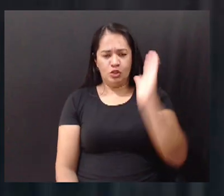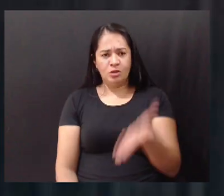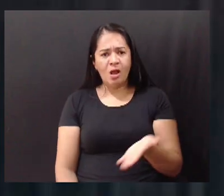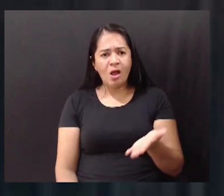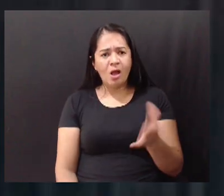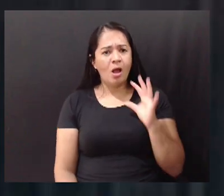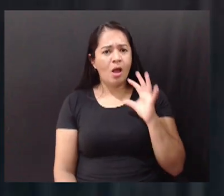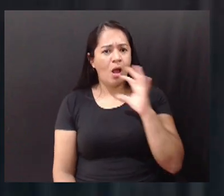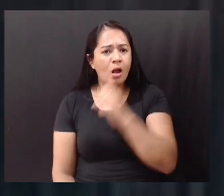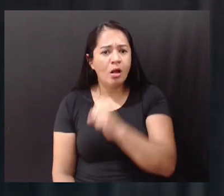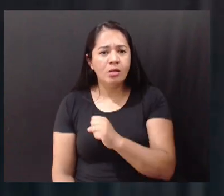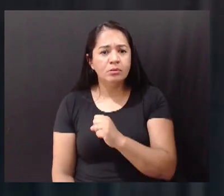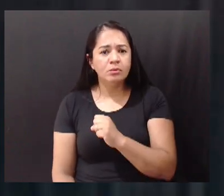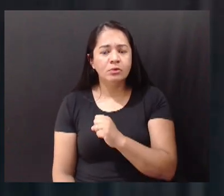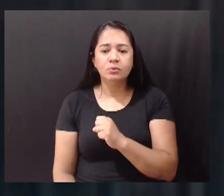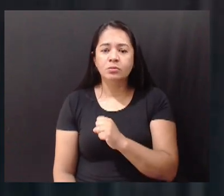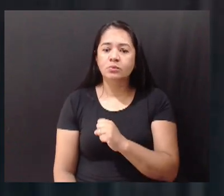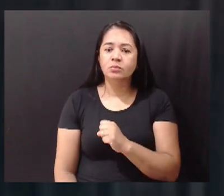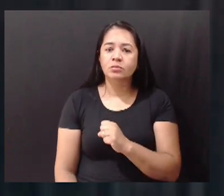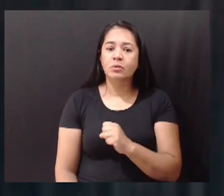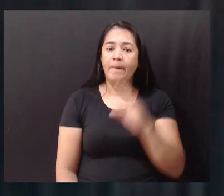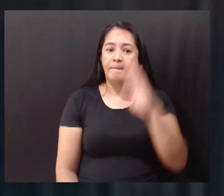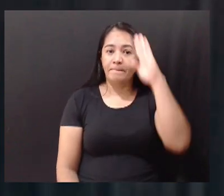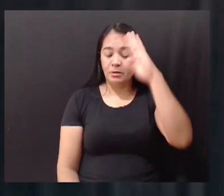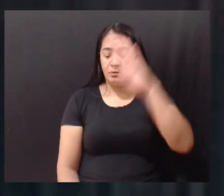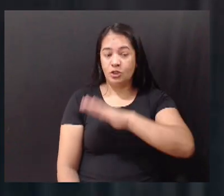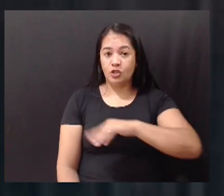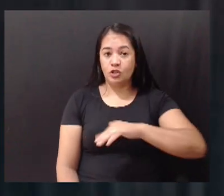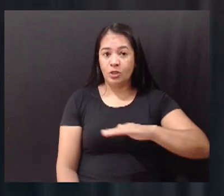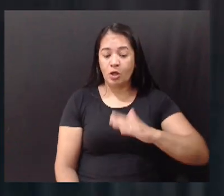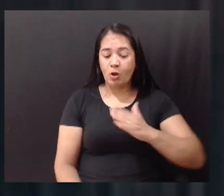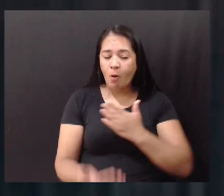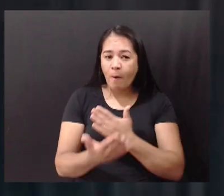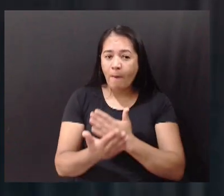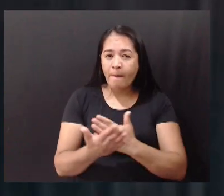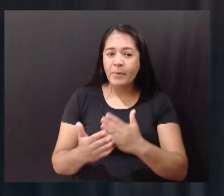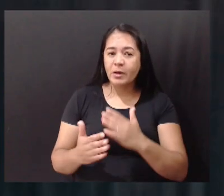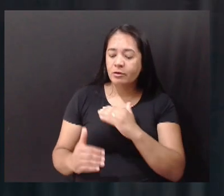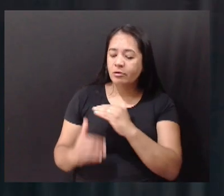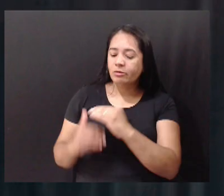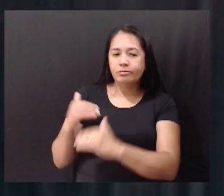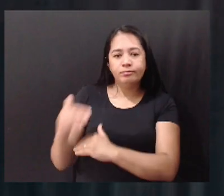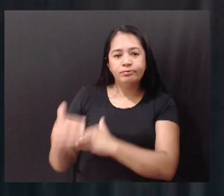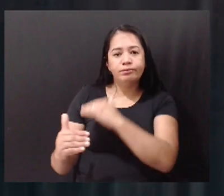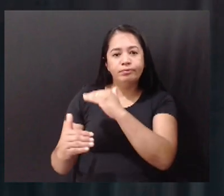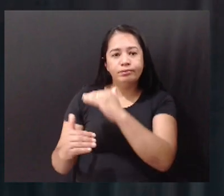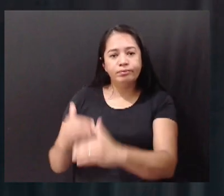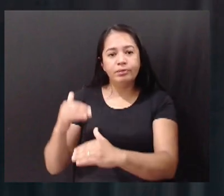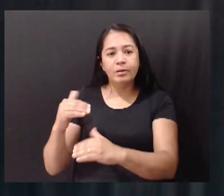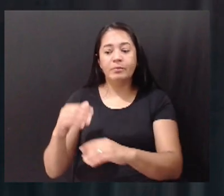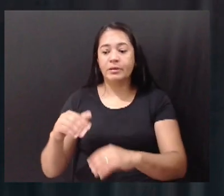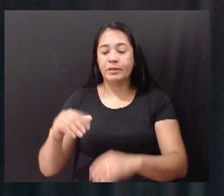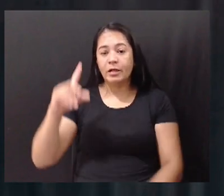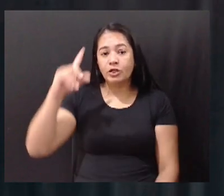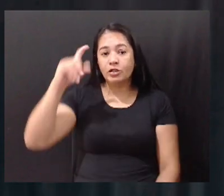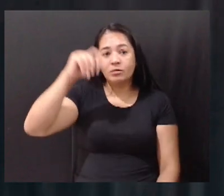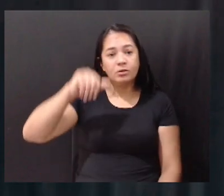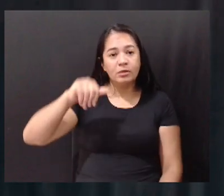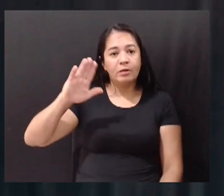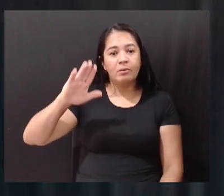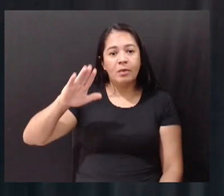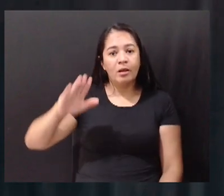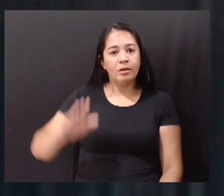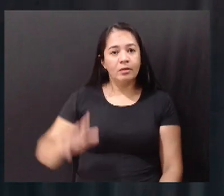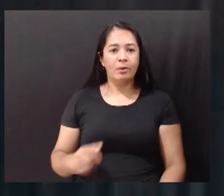aí, principalmente a criança que está em desenvolvimento, ela vai tendo cada vez mais dificuldade de conseguir, quando,